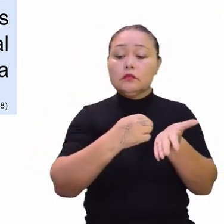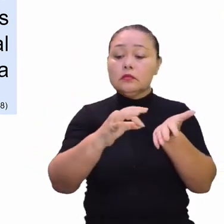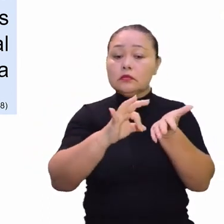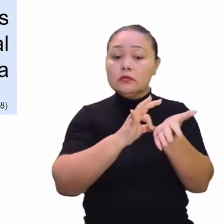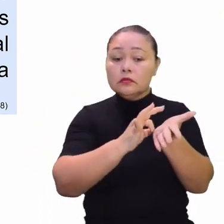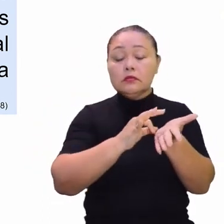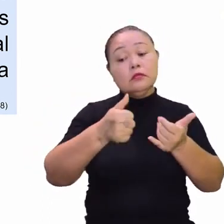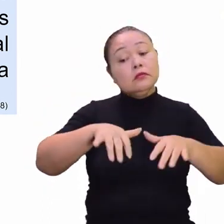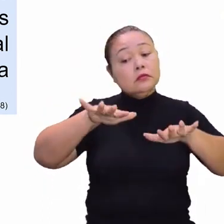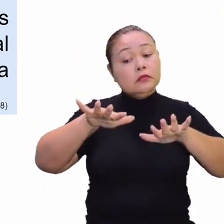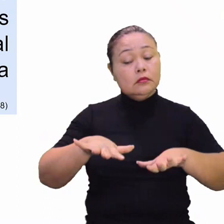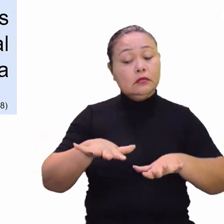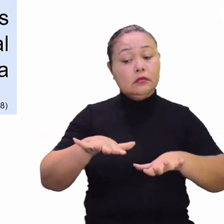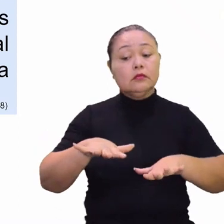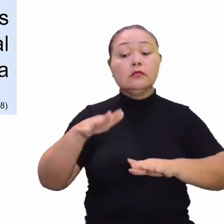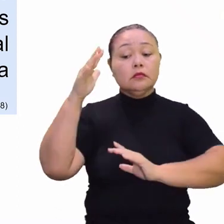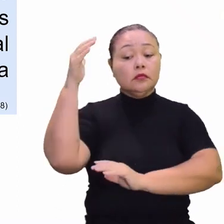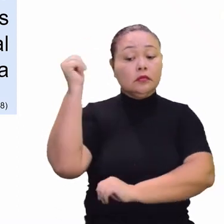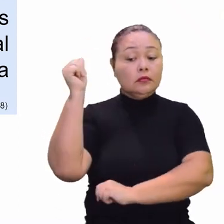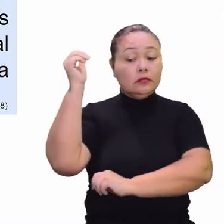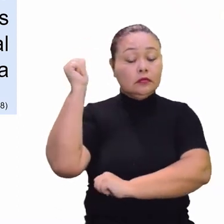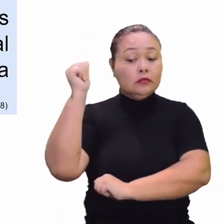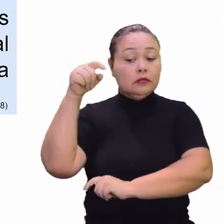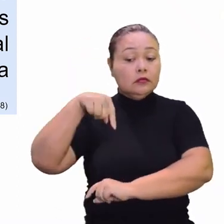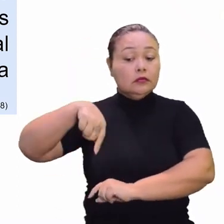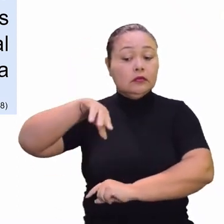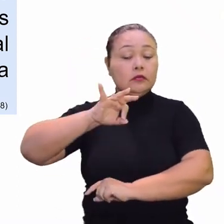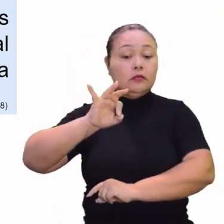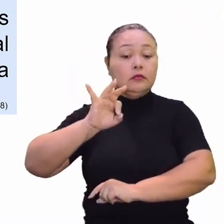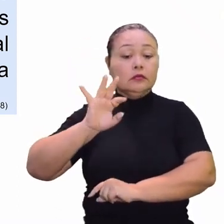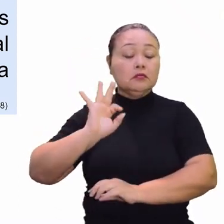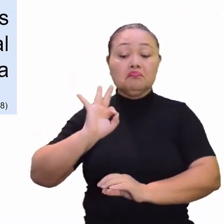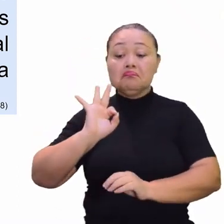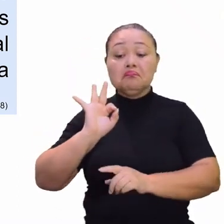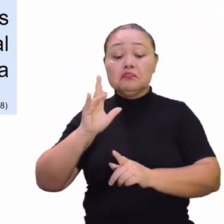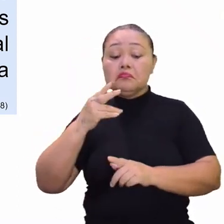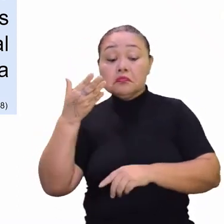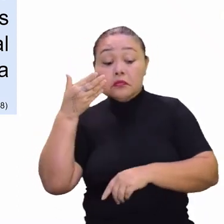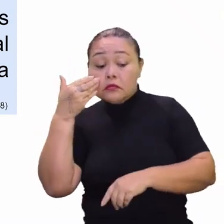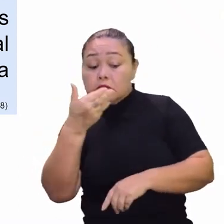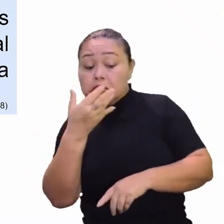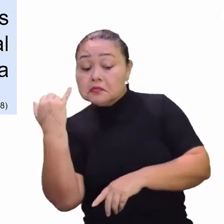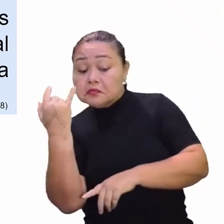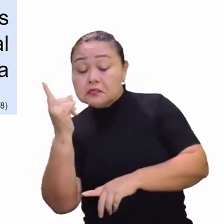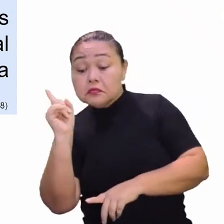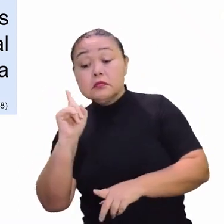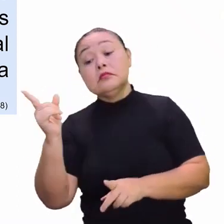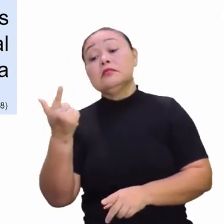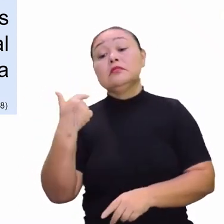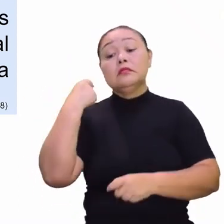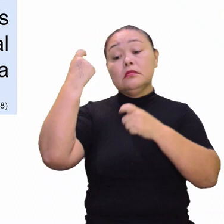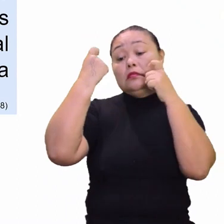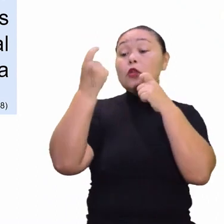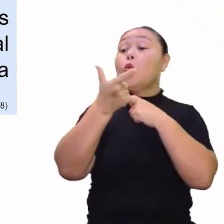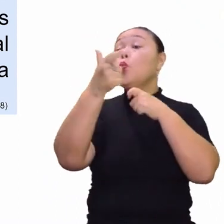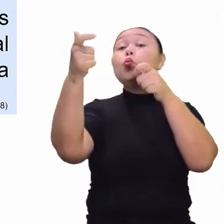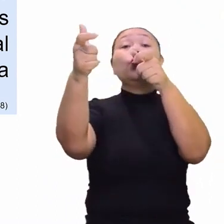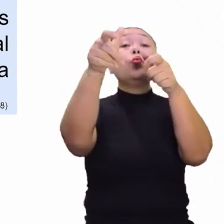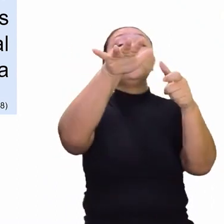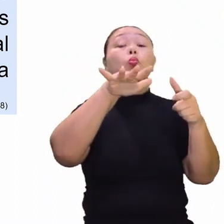Tordesilhas, ficou muito tempo aqui os espanhóis sem dar a devida importância, estavam preocupados em outros